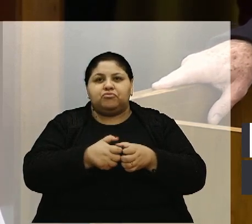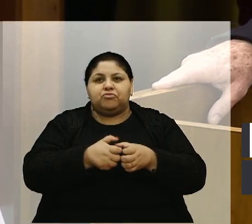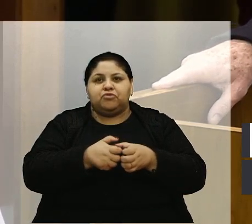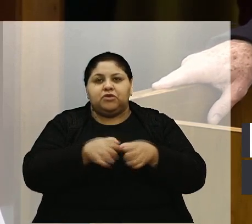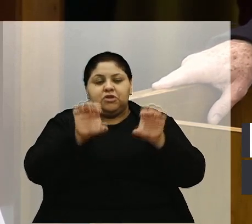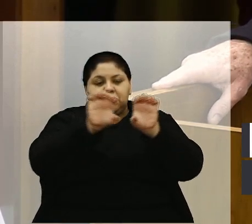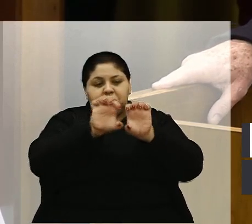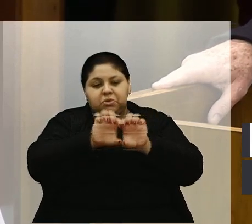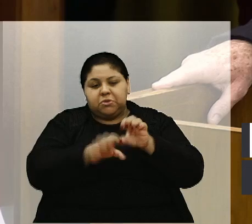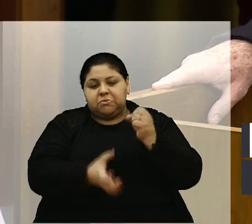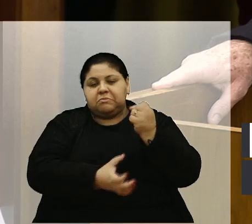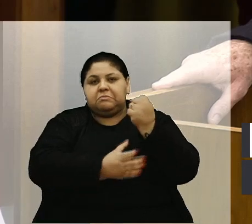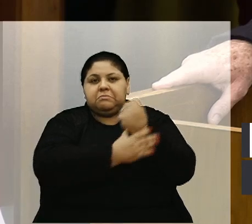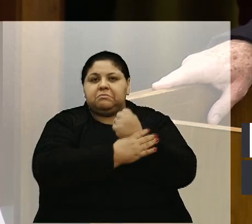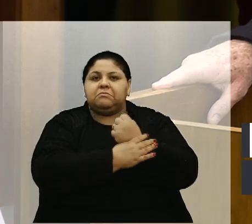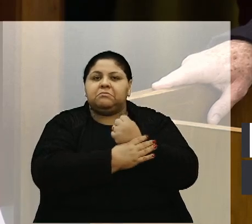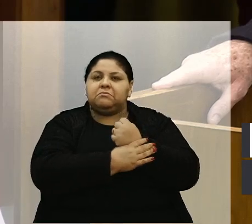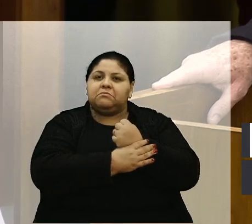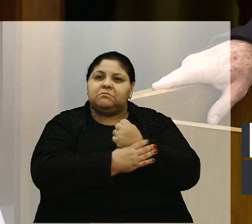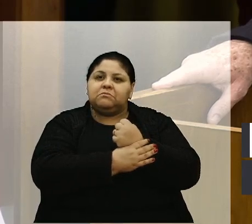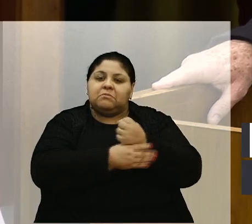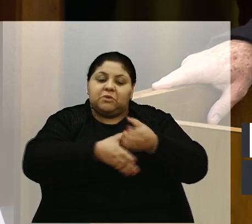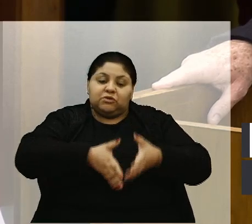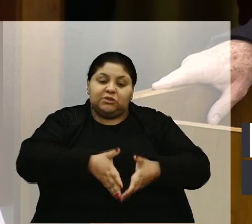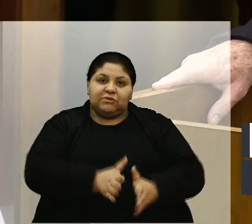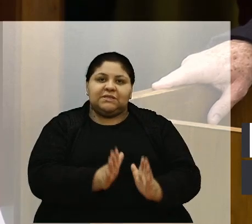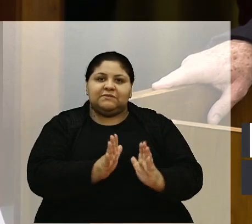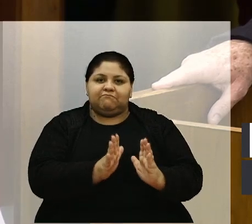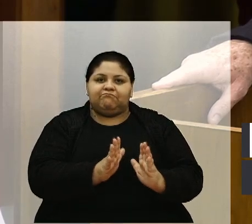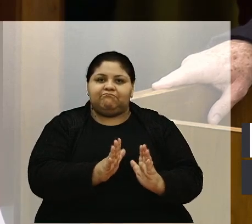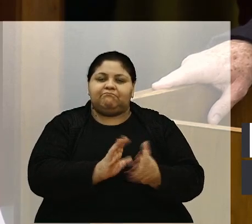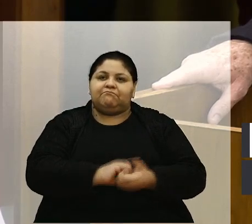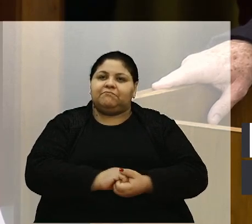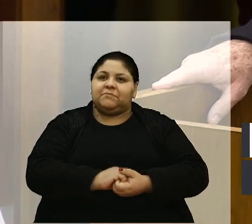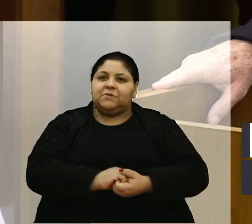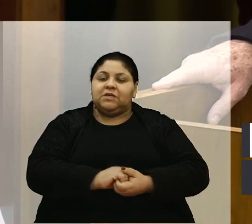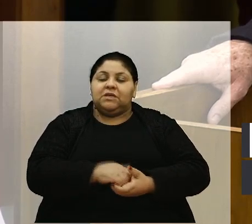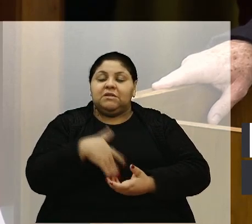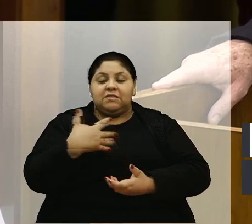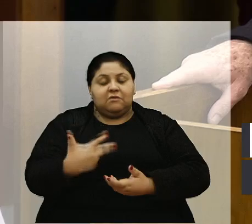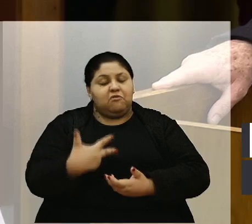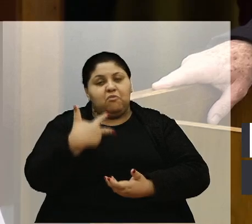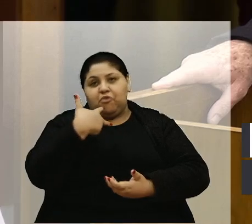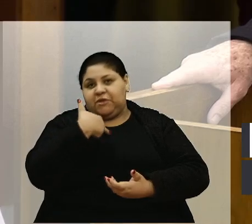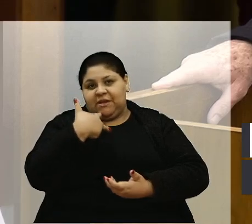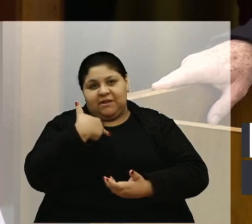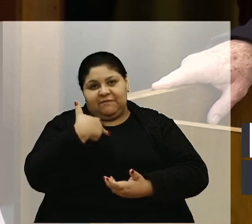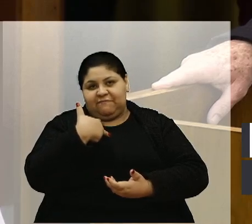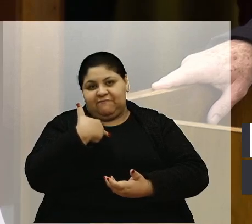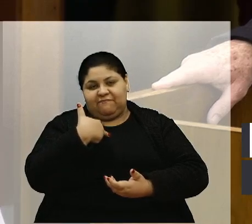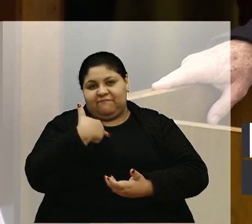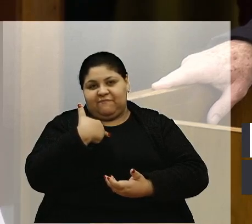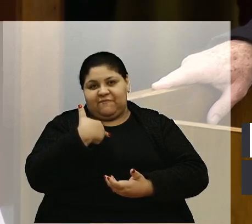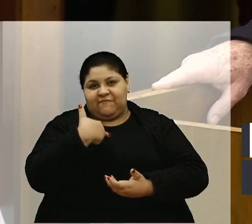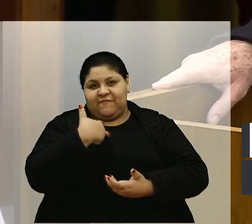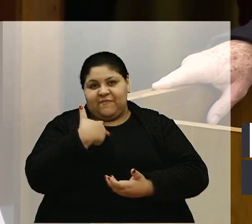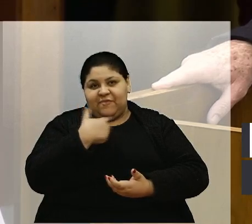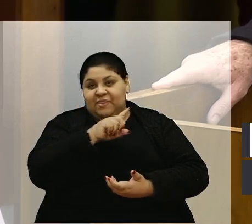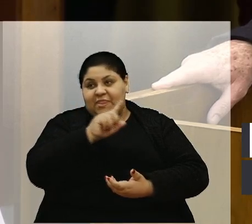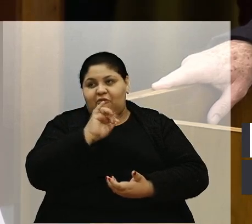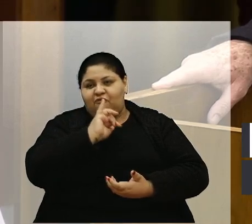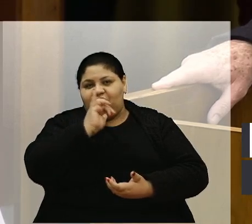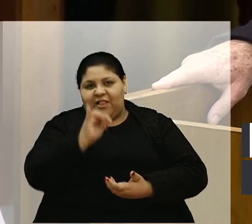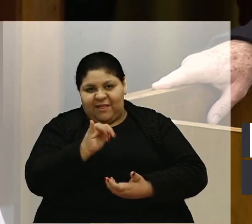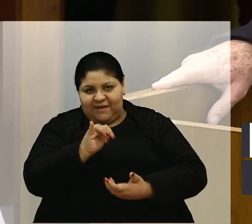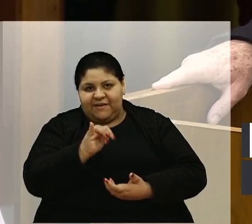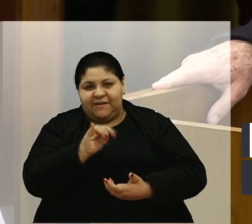segurança para o seu nascimento. Então, não poderia deixar de fazer esse registro eu queria